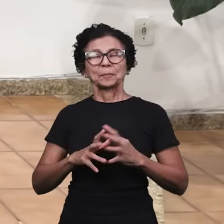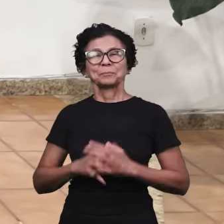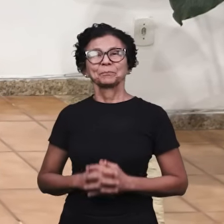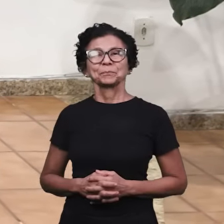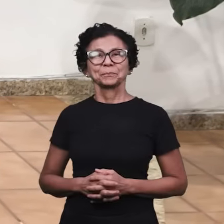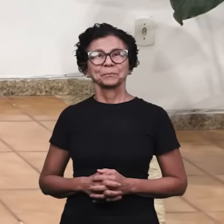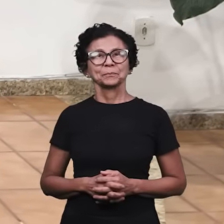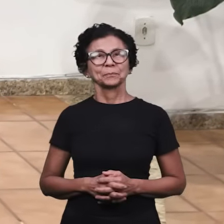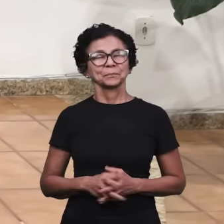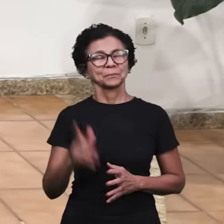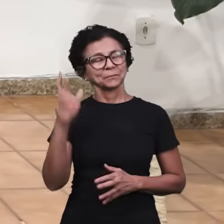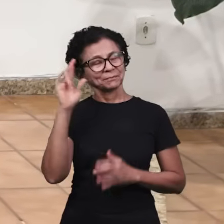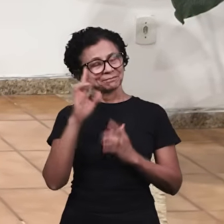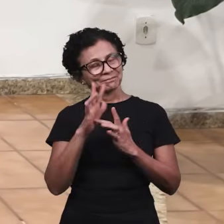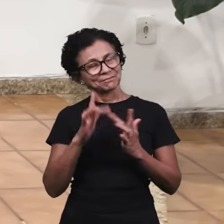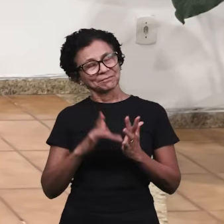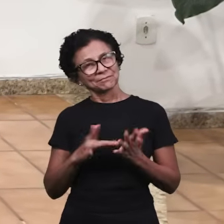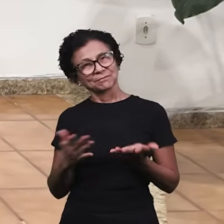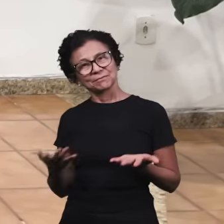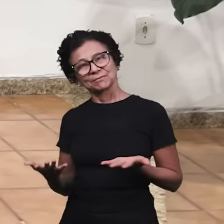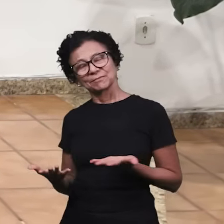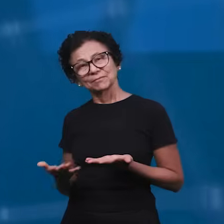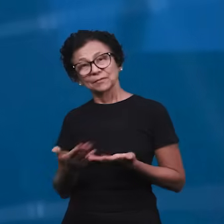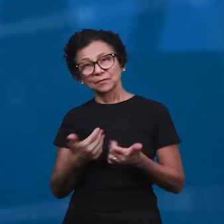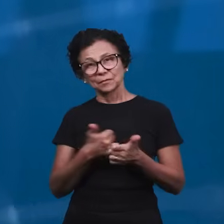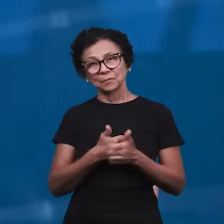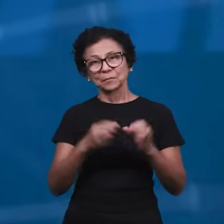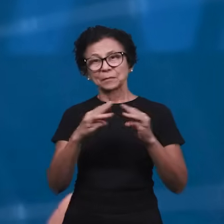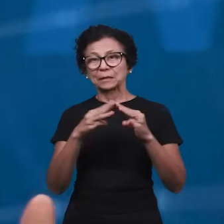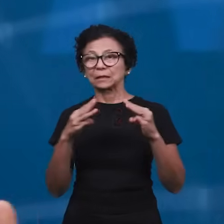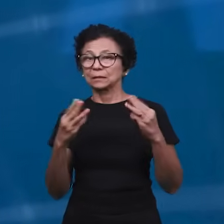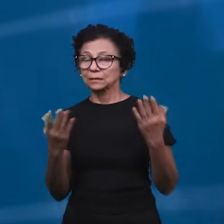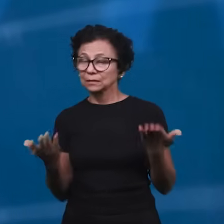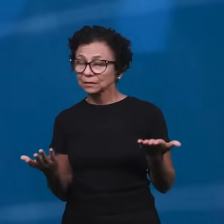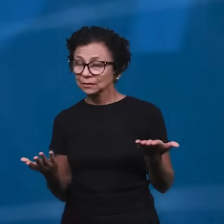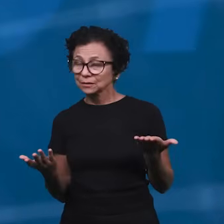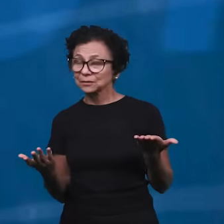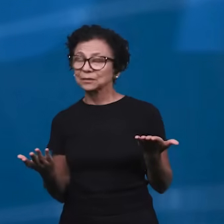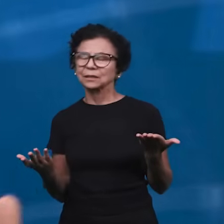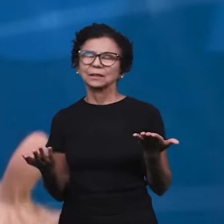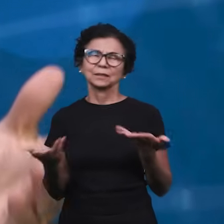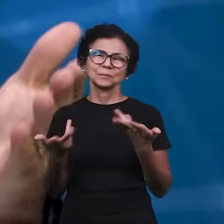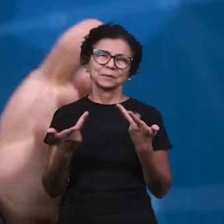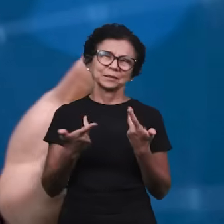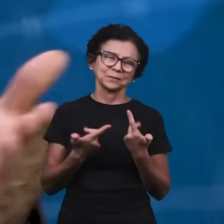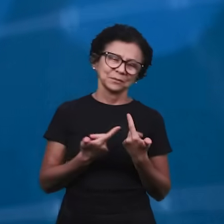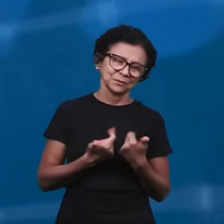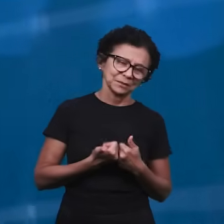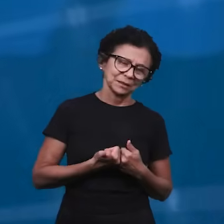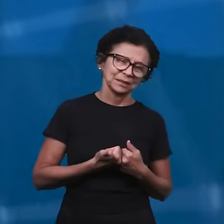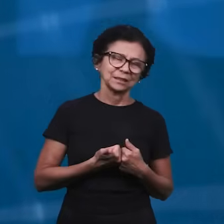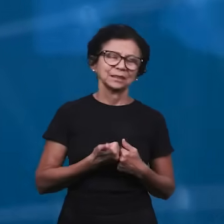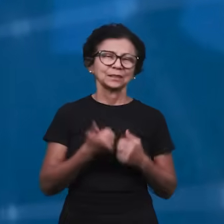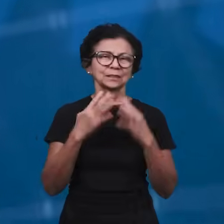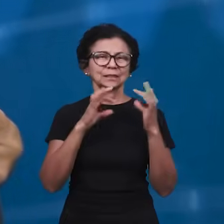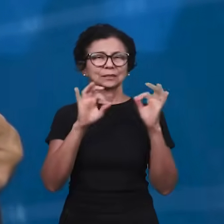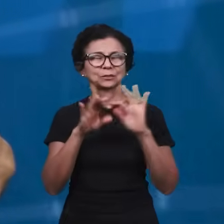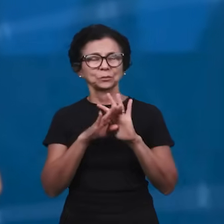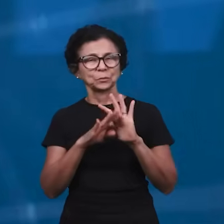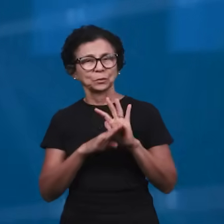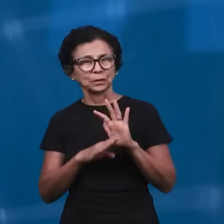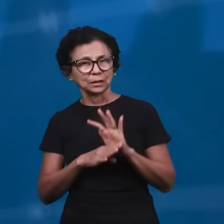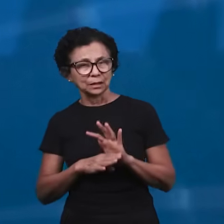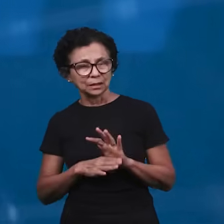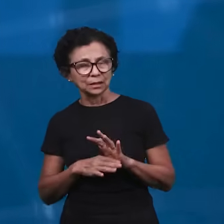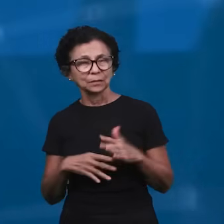mais novidades. Agora é com você, Jorge, a paz do Senhor Jesus. Bom, você está acompanhando aqui o Manaim News. Que maravilha ter você aqui com a gente. Aqui você fica